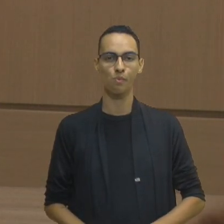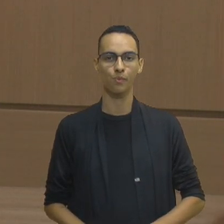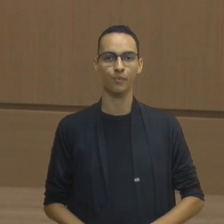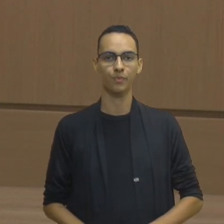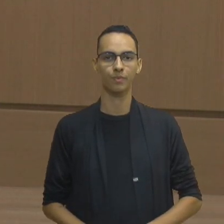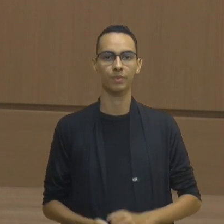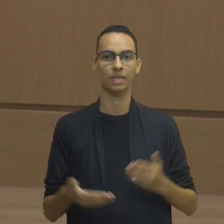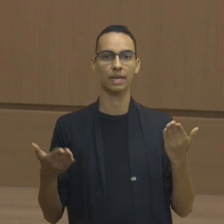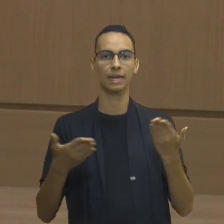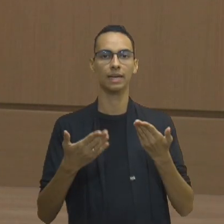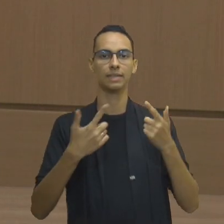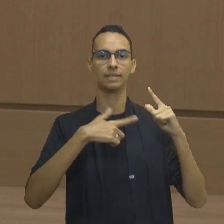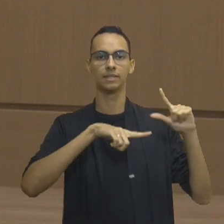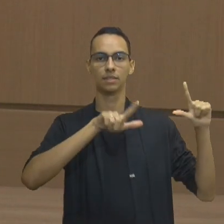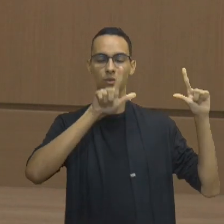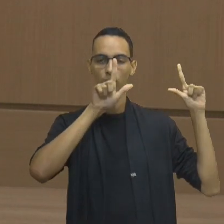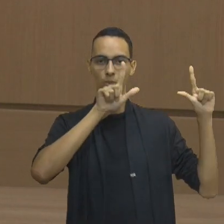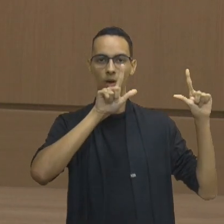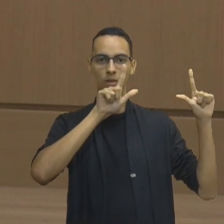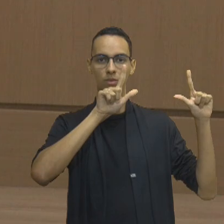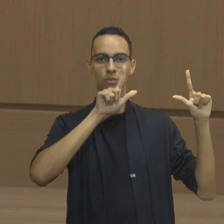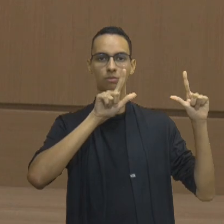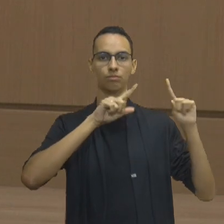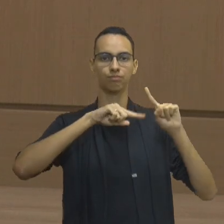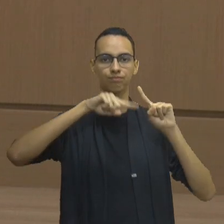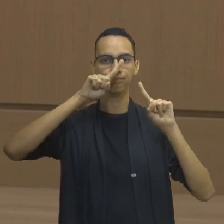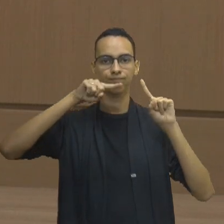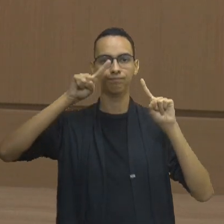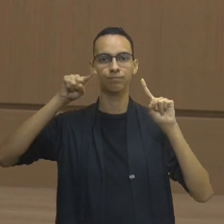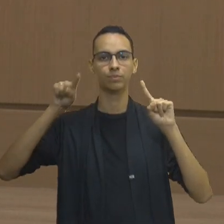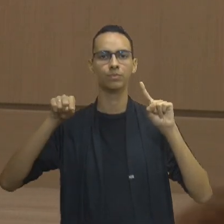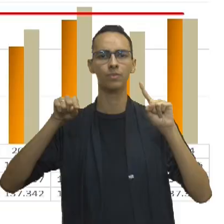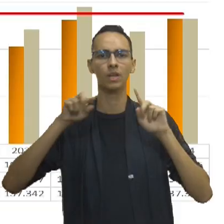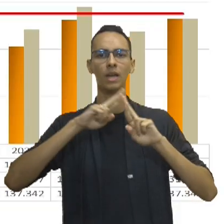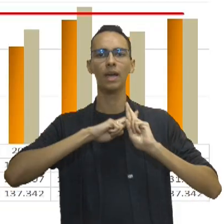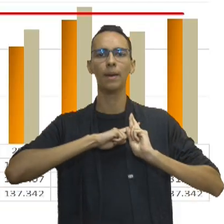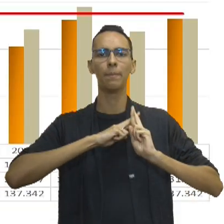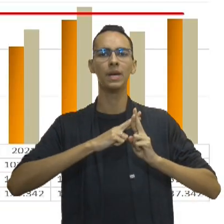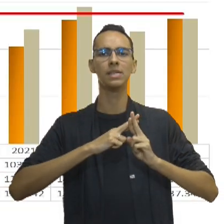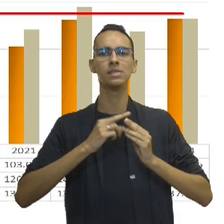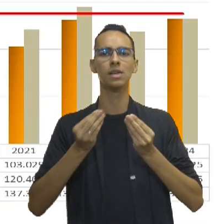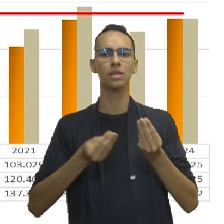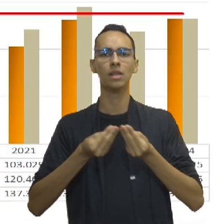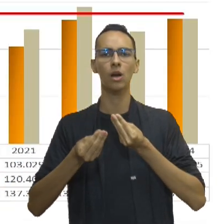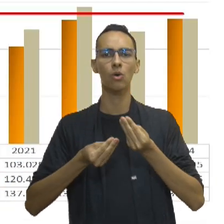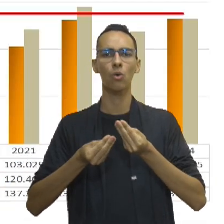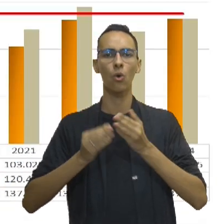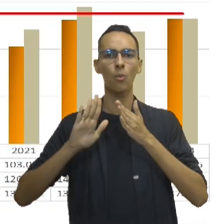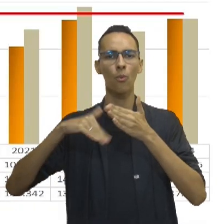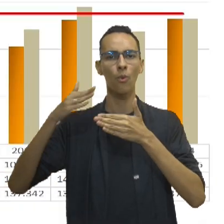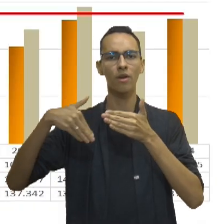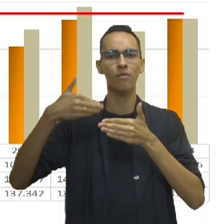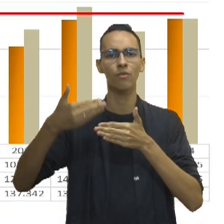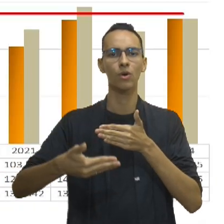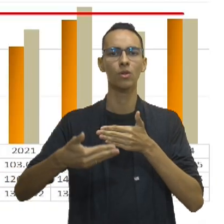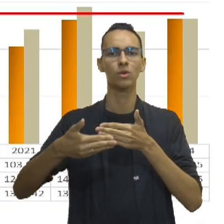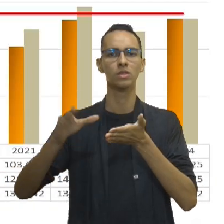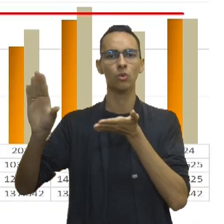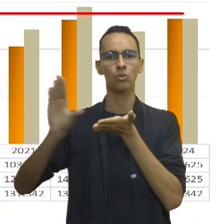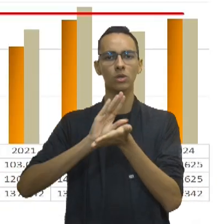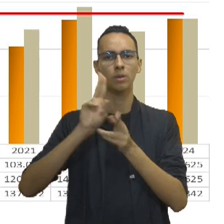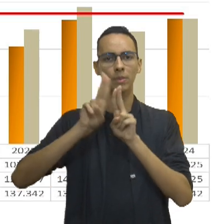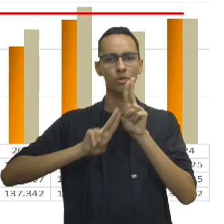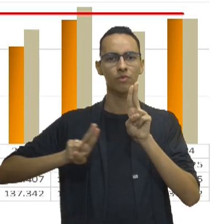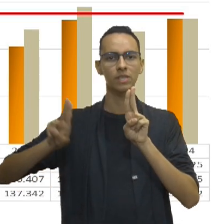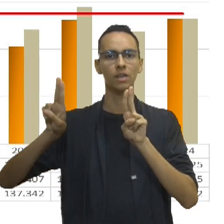esse quadro, esse gráfico, ele representa como foi a evolução do orçamento da Universidade Federal